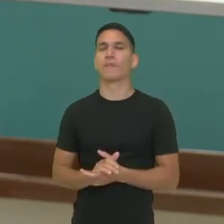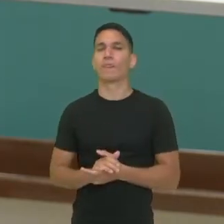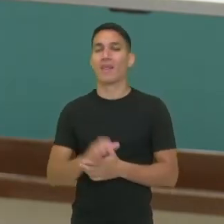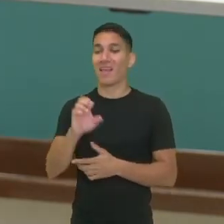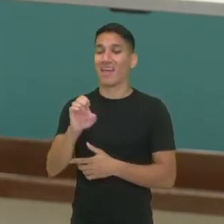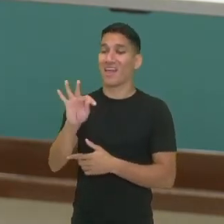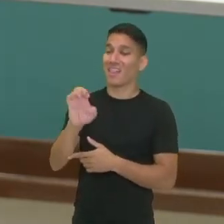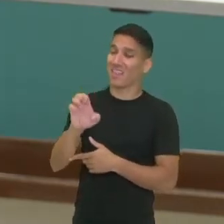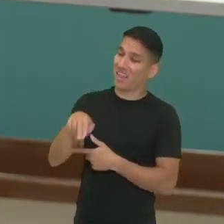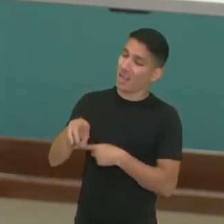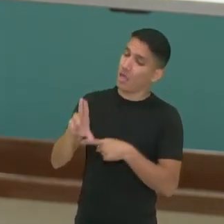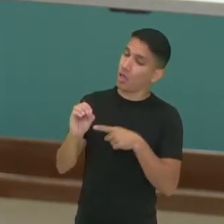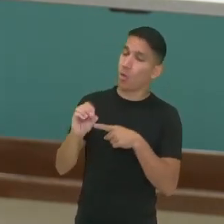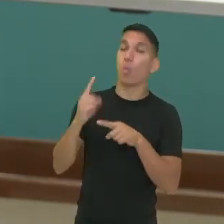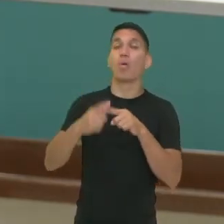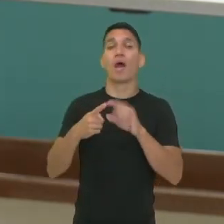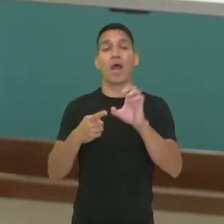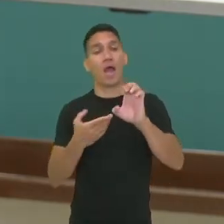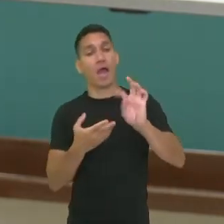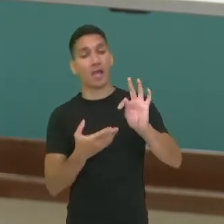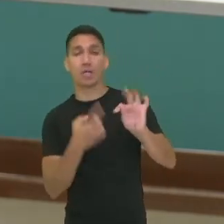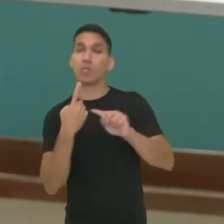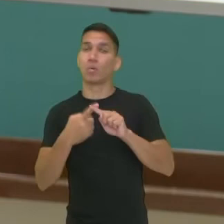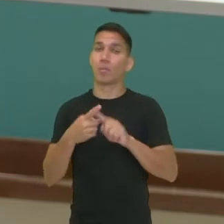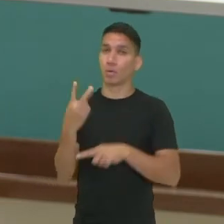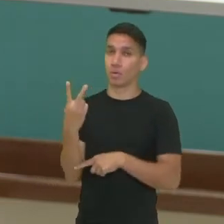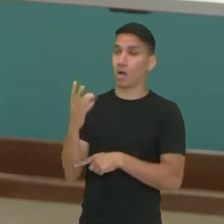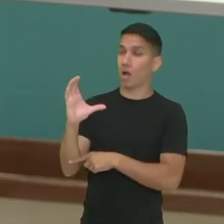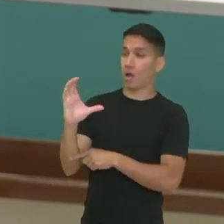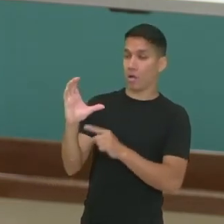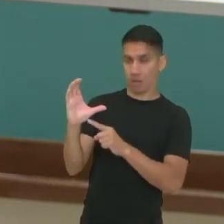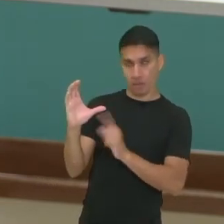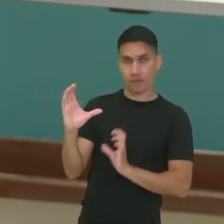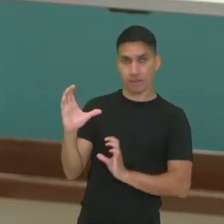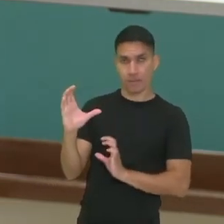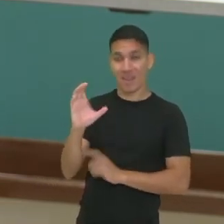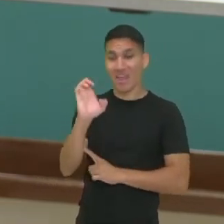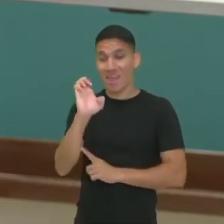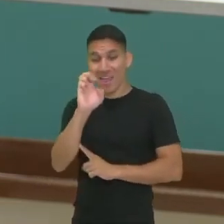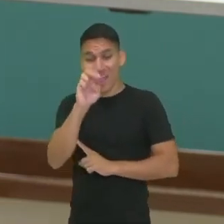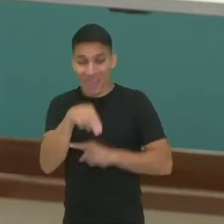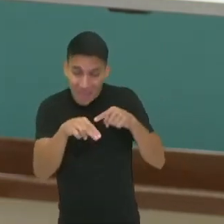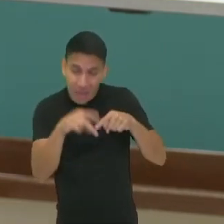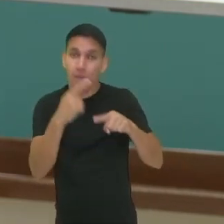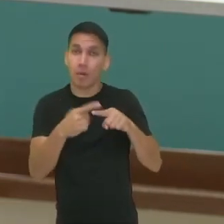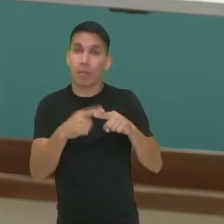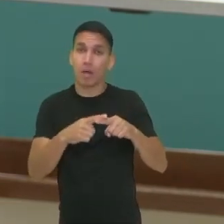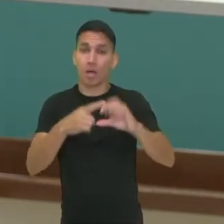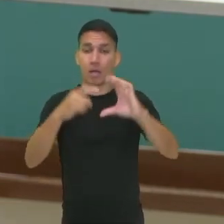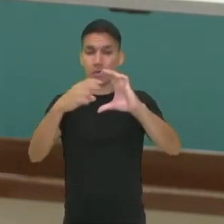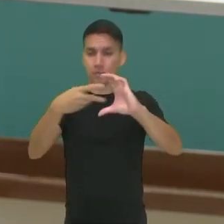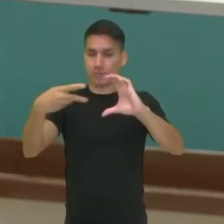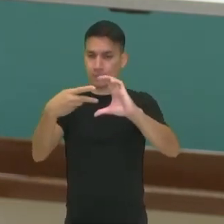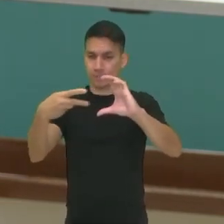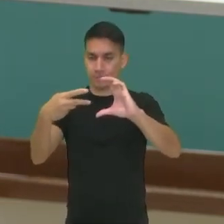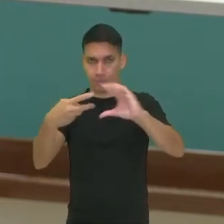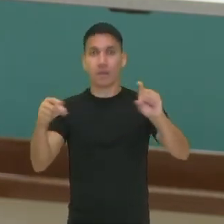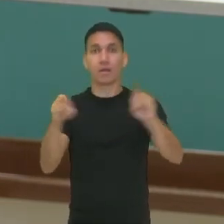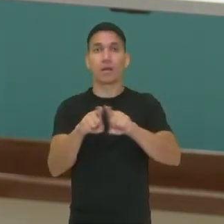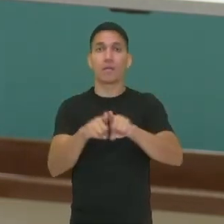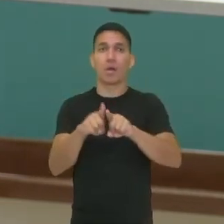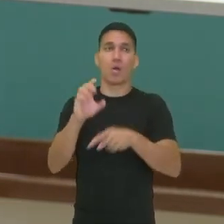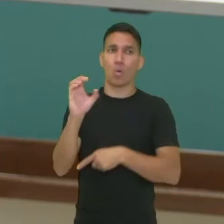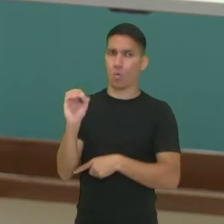Eteno, et, porque são 2 carbonos, en, porque tem a dupla ligação química, e ou porque é